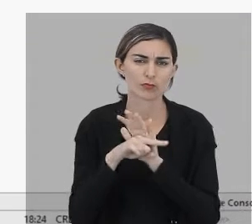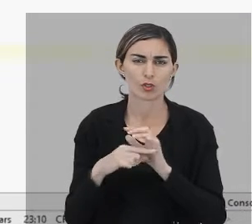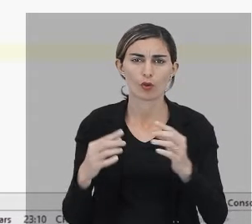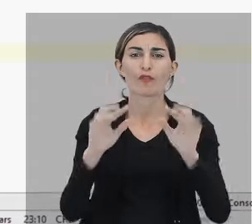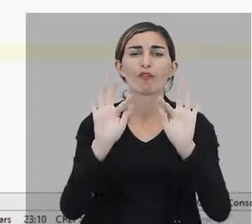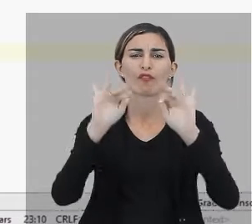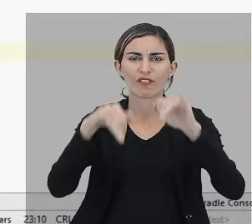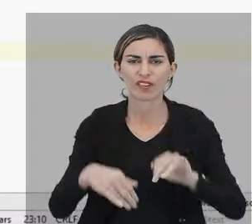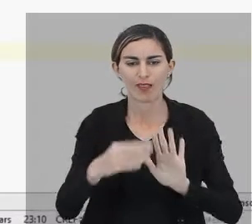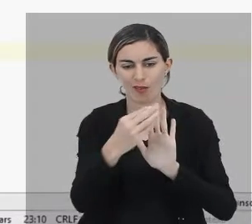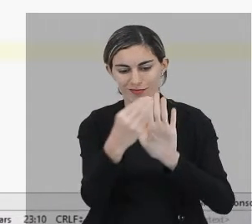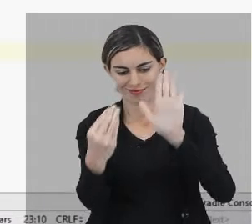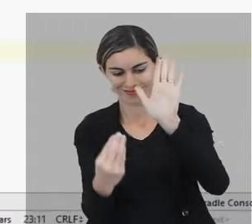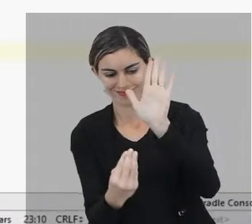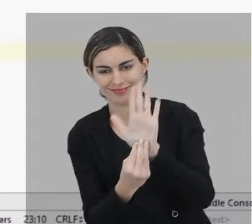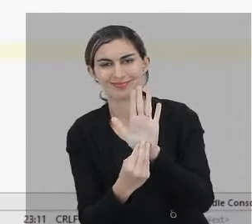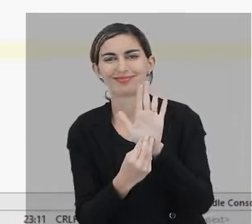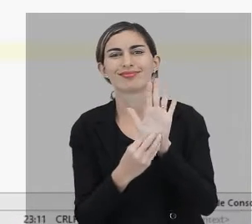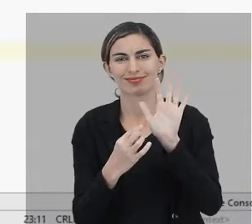ela é colocada no final